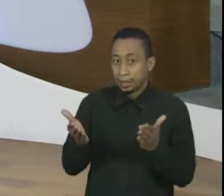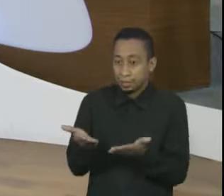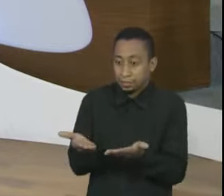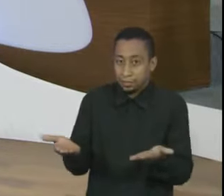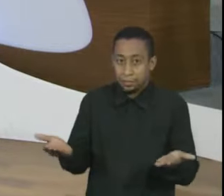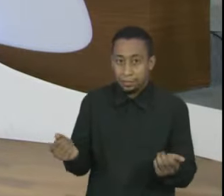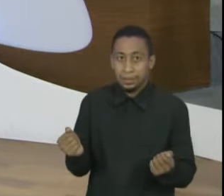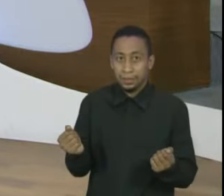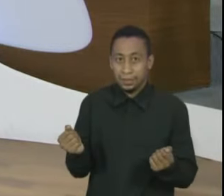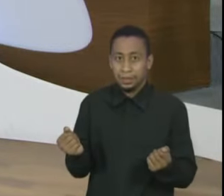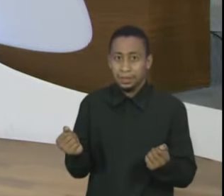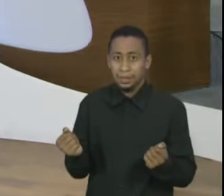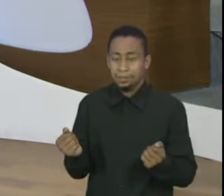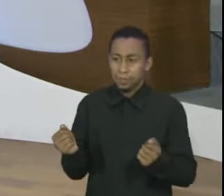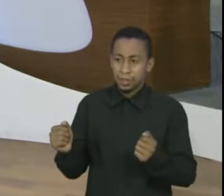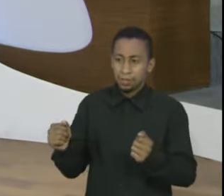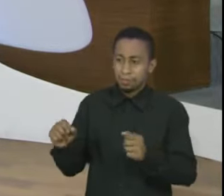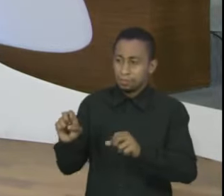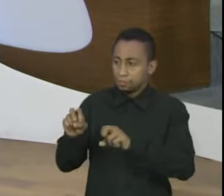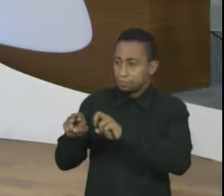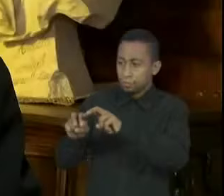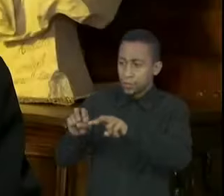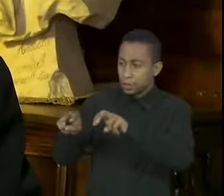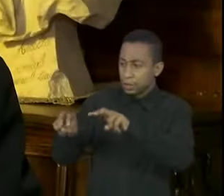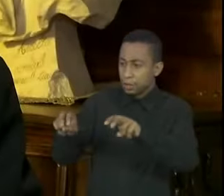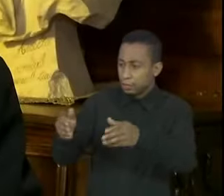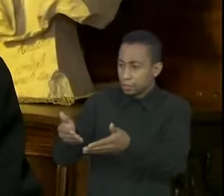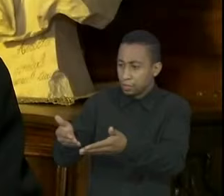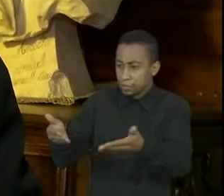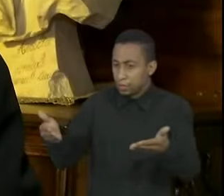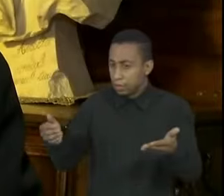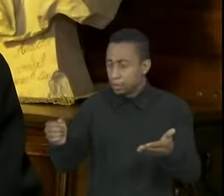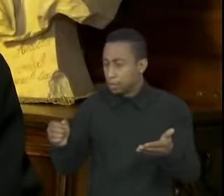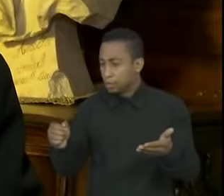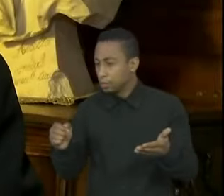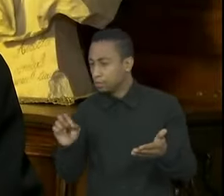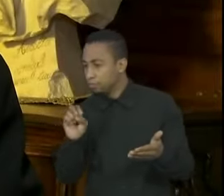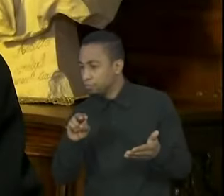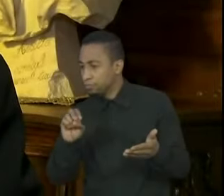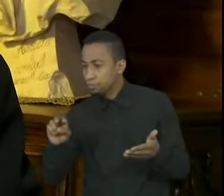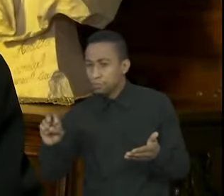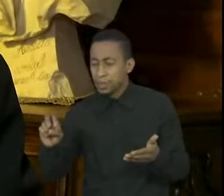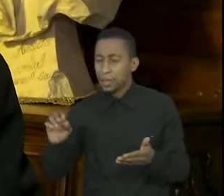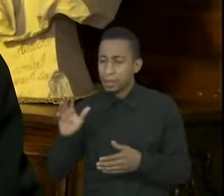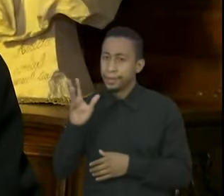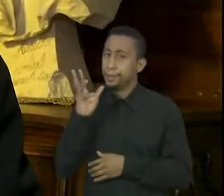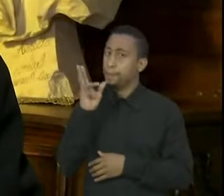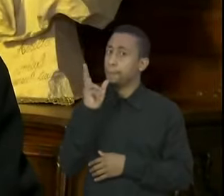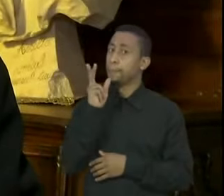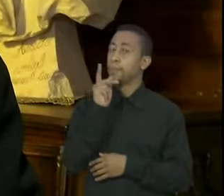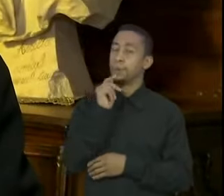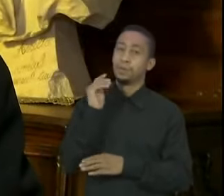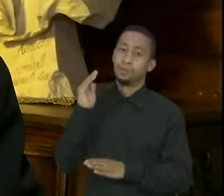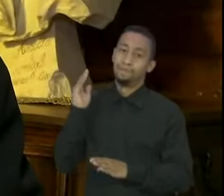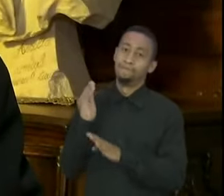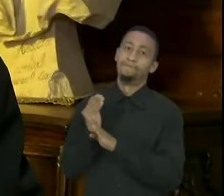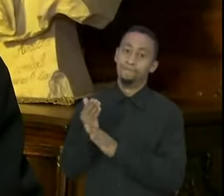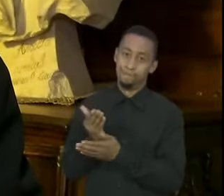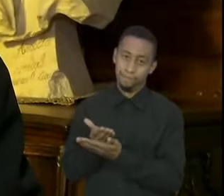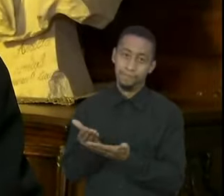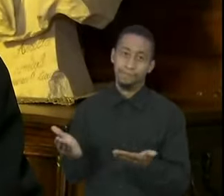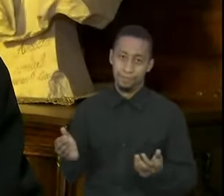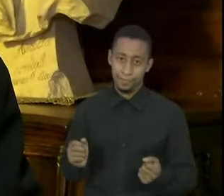nem sempre são imediatamente Claras elas vão clareando pouco a pouco mas não acredito que a Igreja Católica